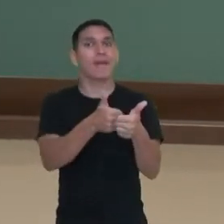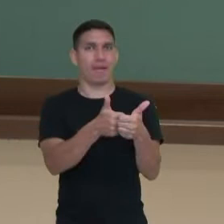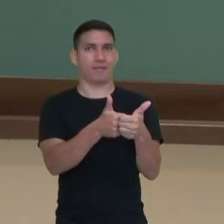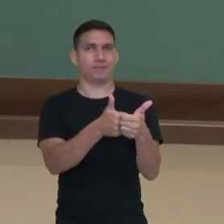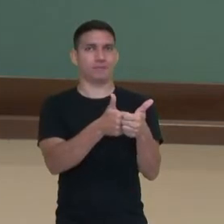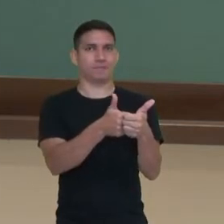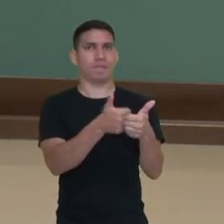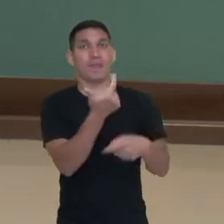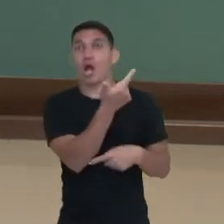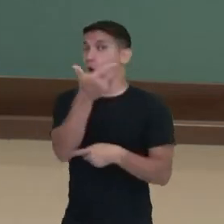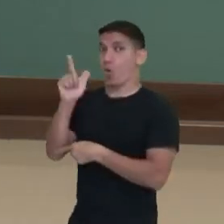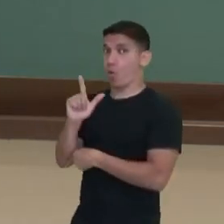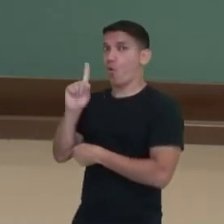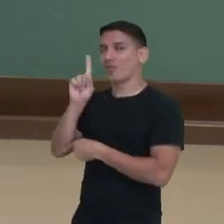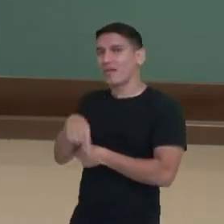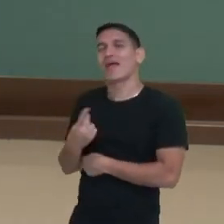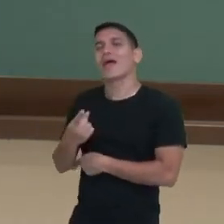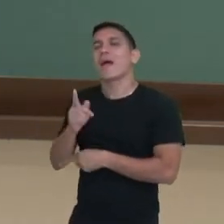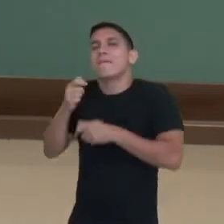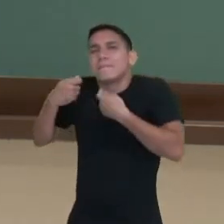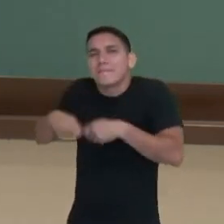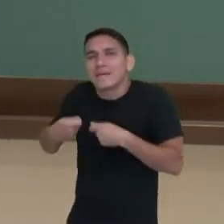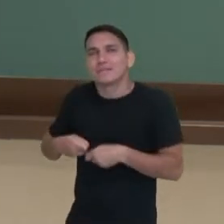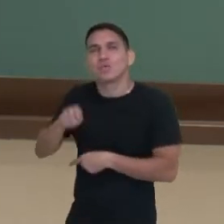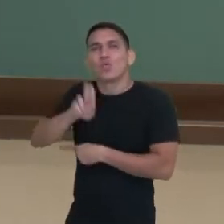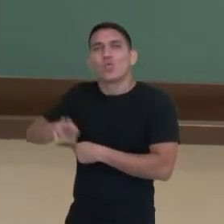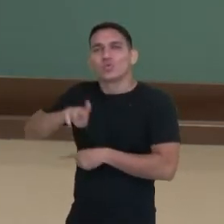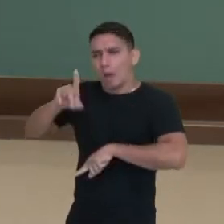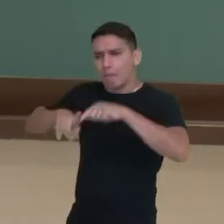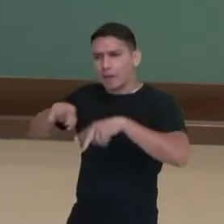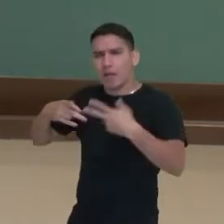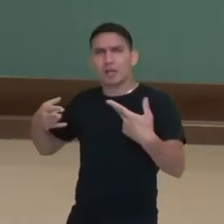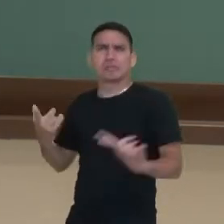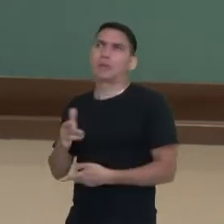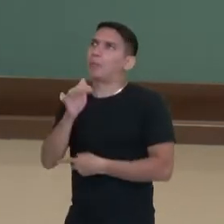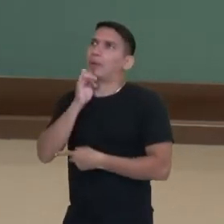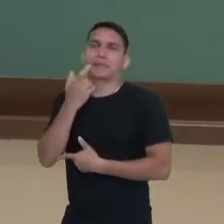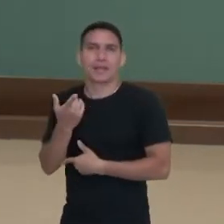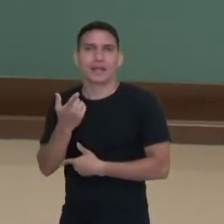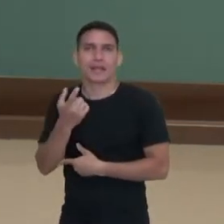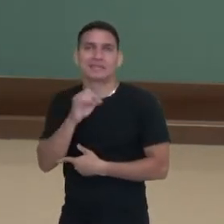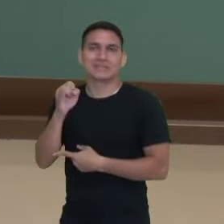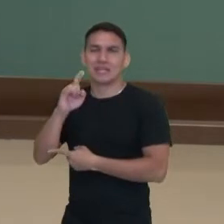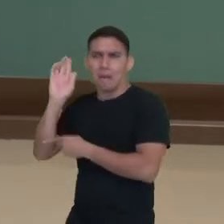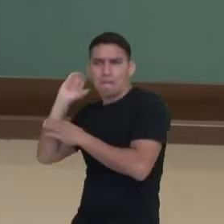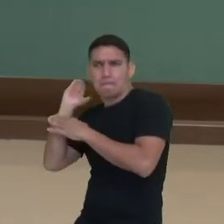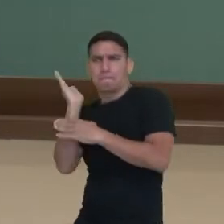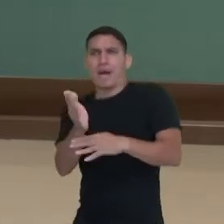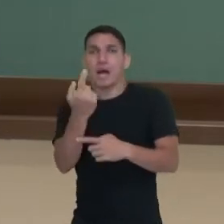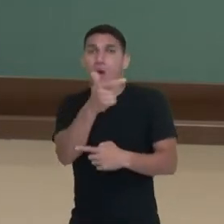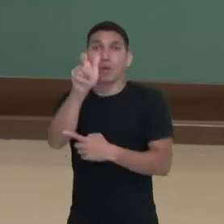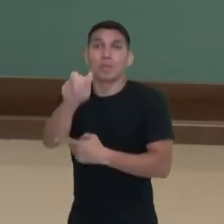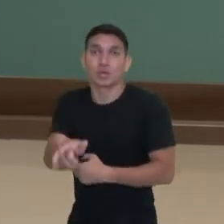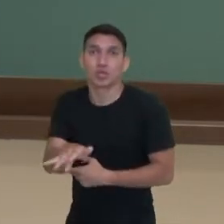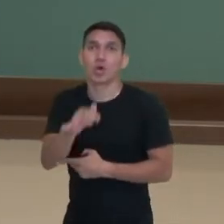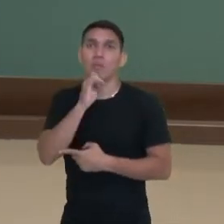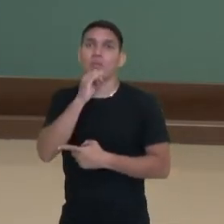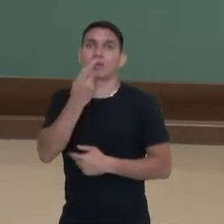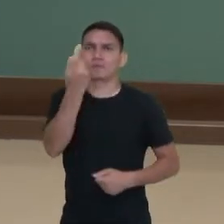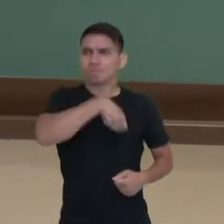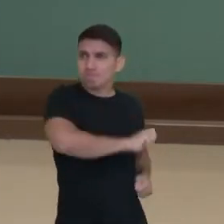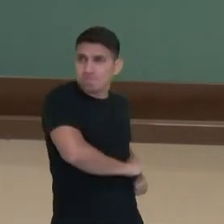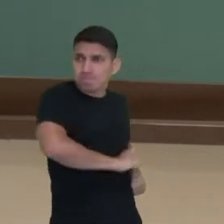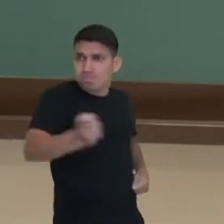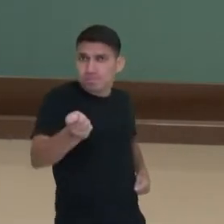distância. Já aquela luta em que você utiliza uma arma, por exemplo, para acertar o adversário, como a esgrima,